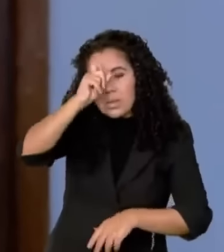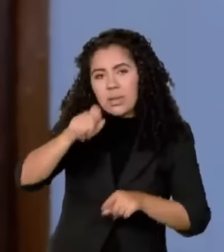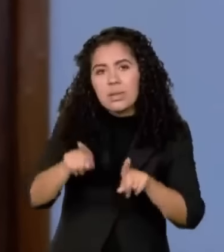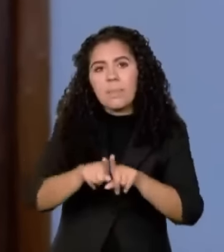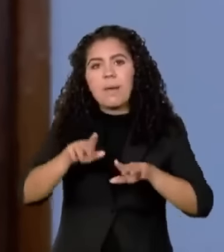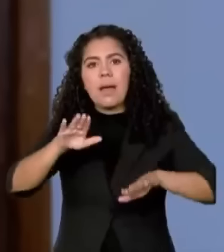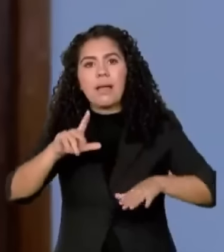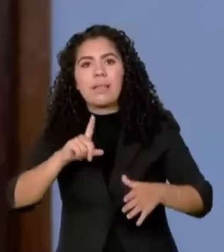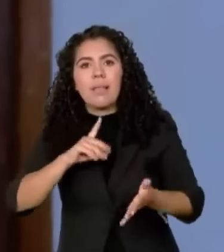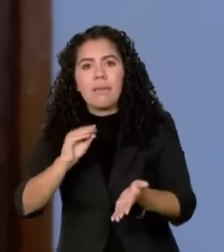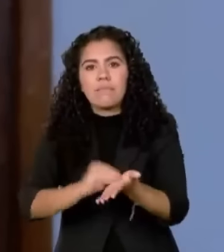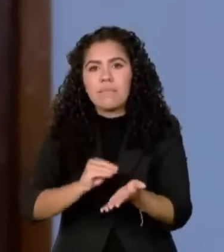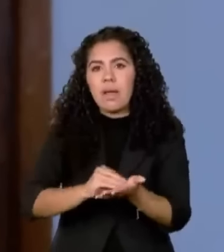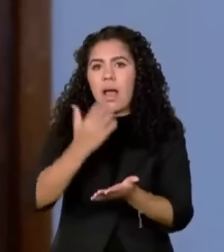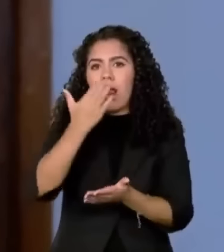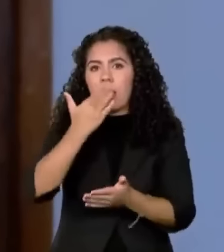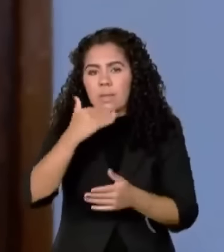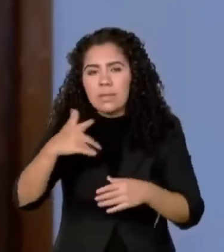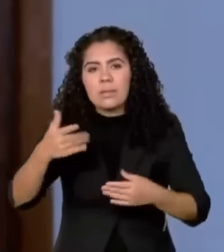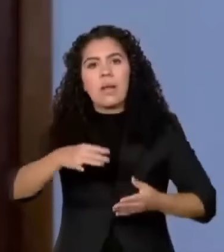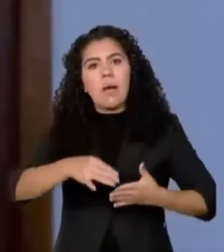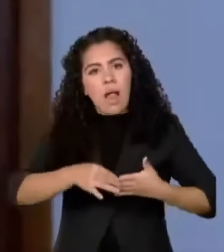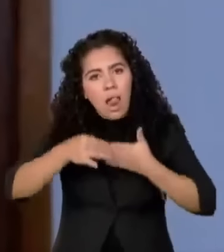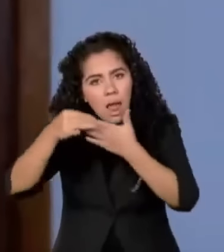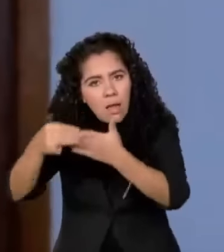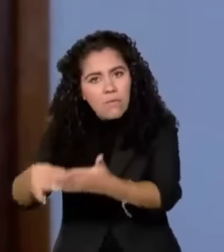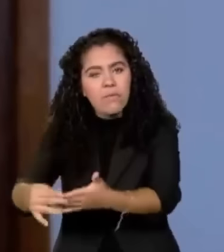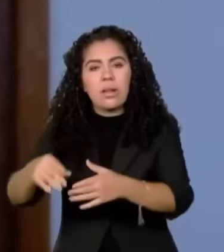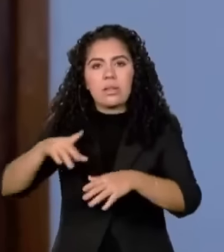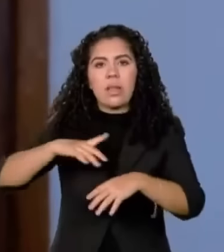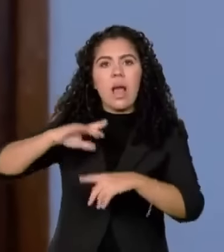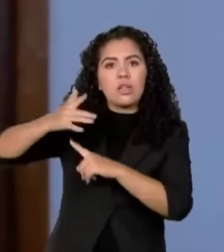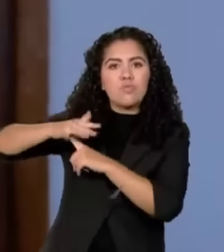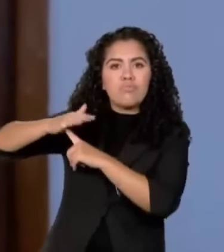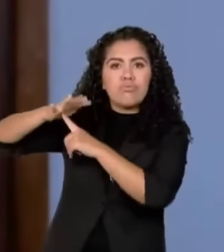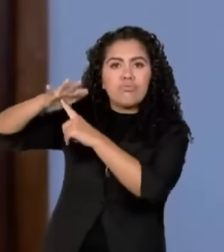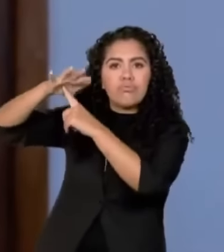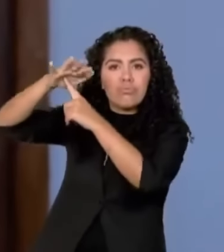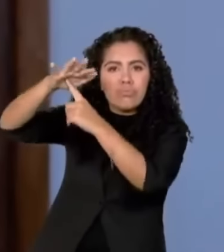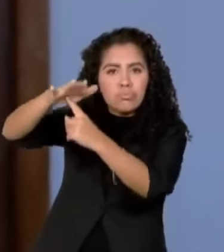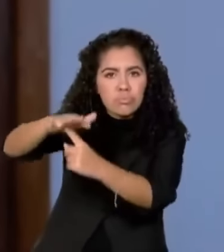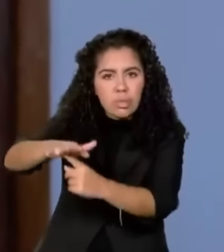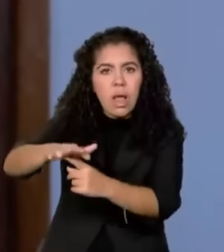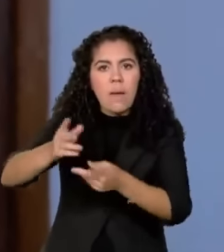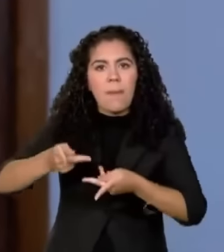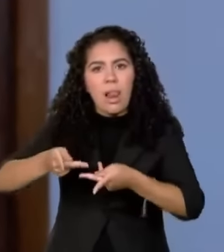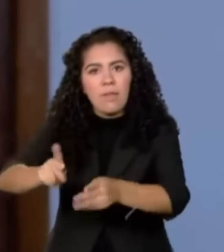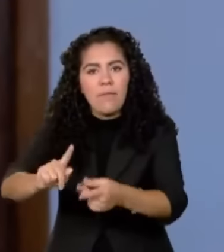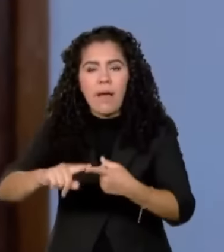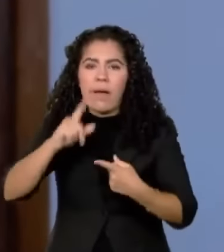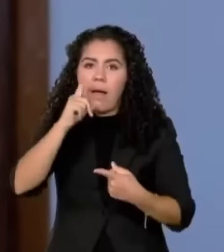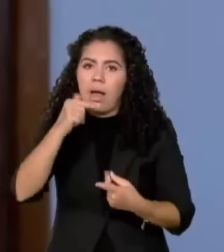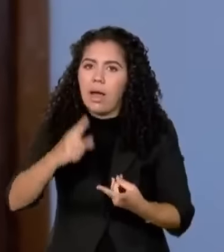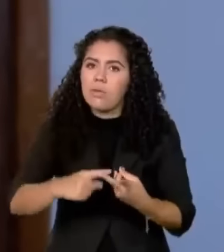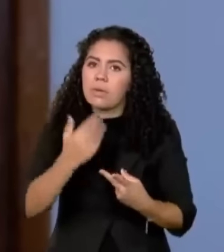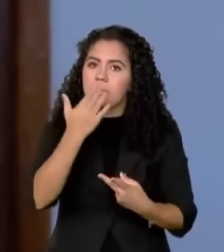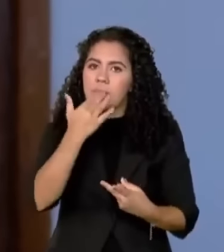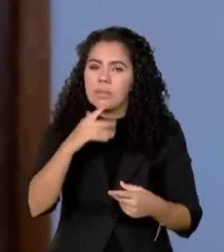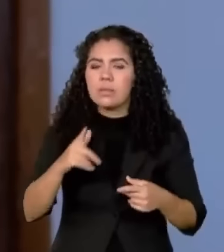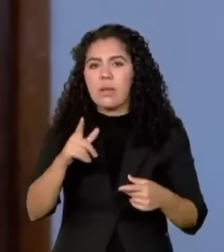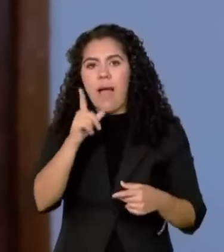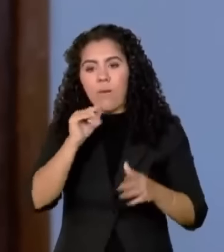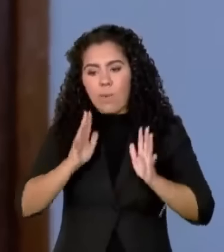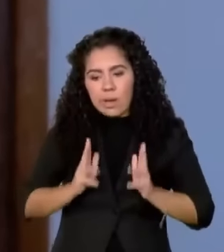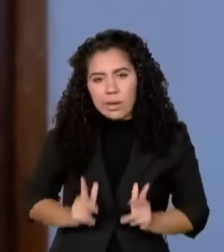localidades que estão isoladas. Nós vamos ter que levar também, assim que possível, de helicóptero, alimentação e água potável para